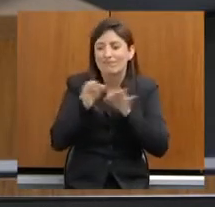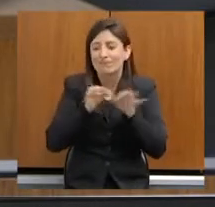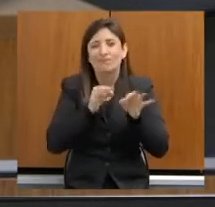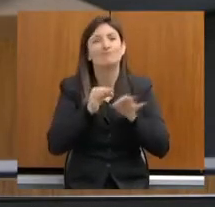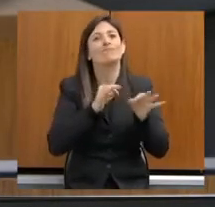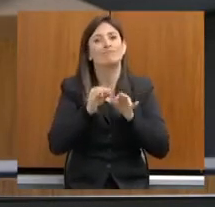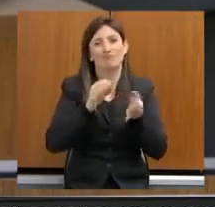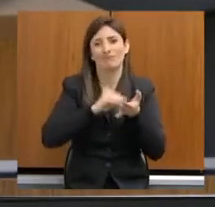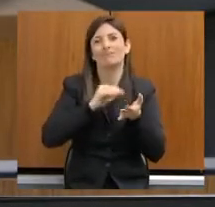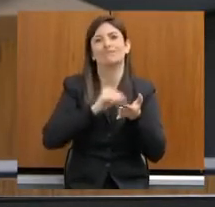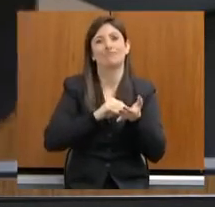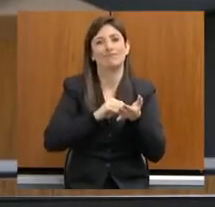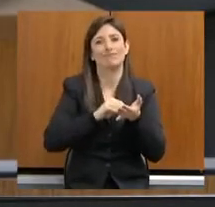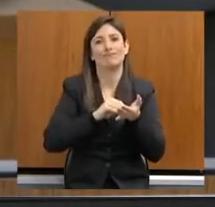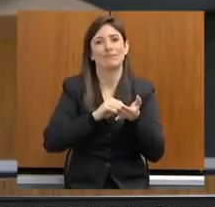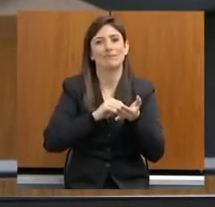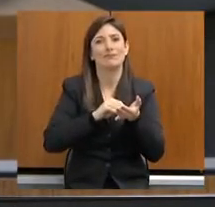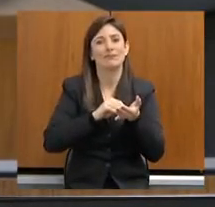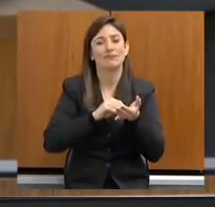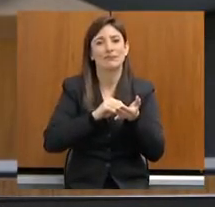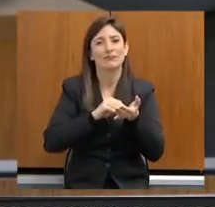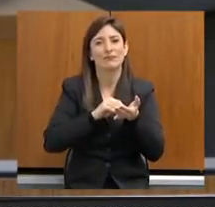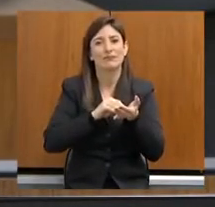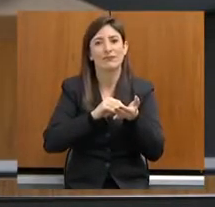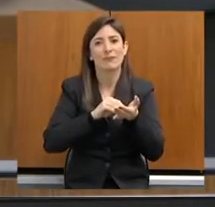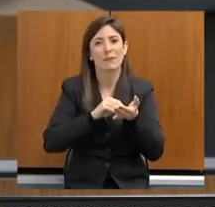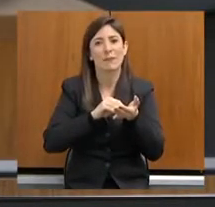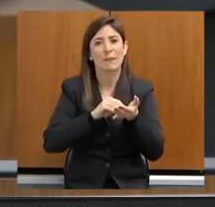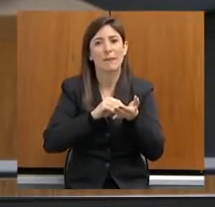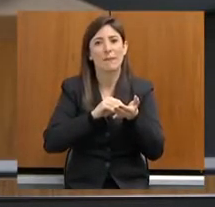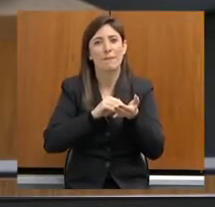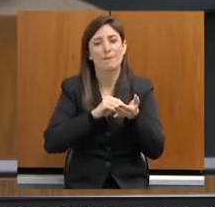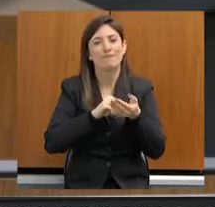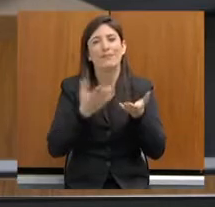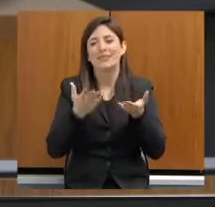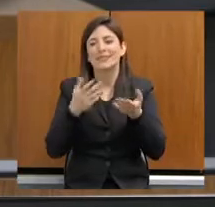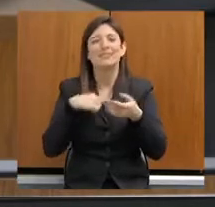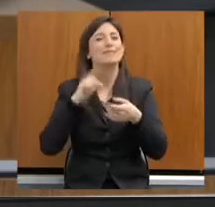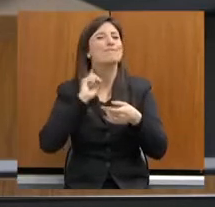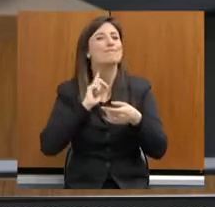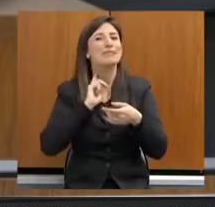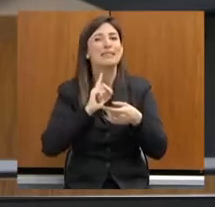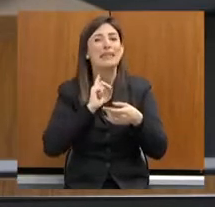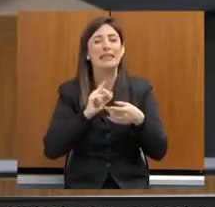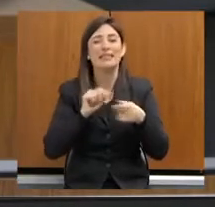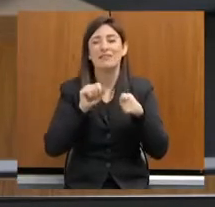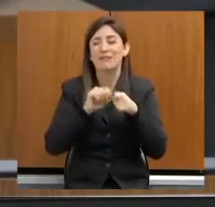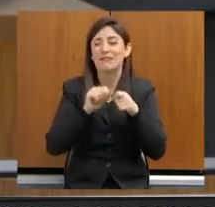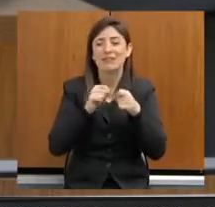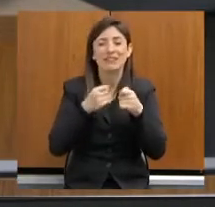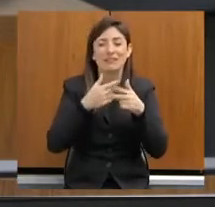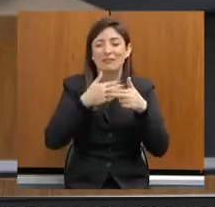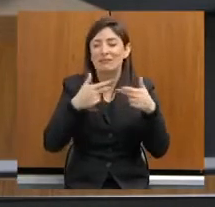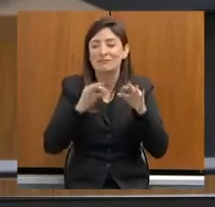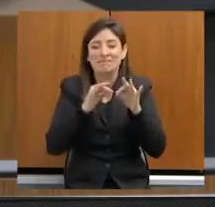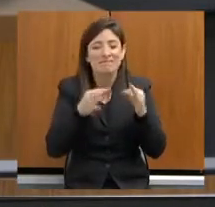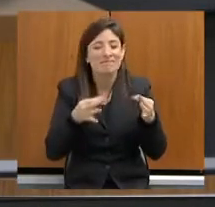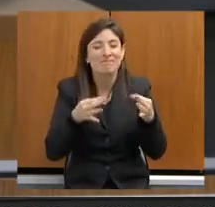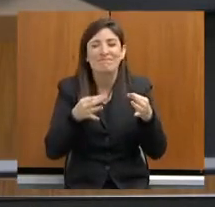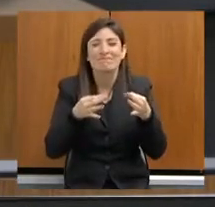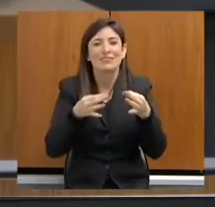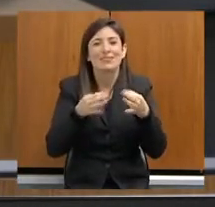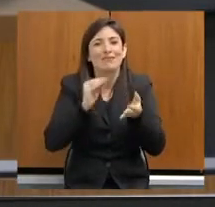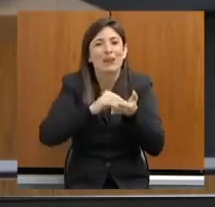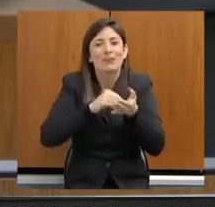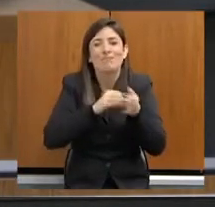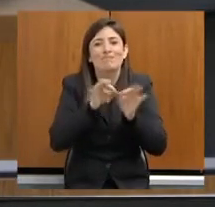pela Série A não foi não foi não foi foi tímida então secretário um todo respeito vossa